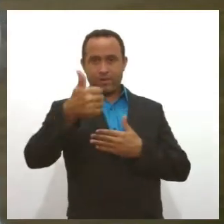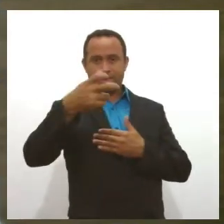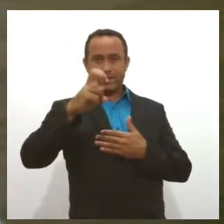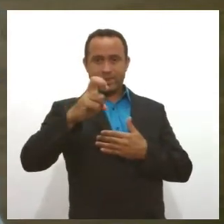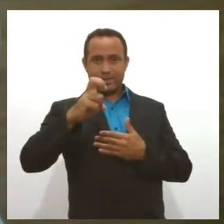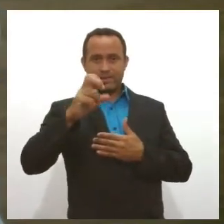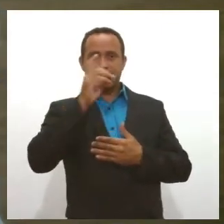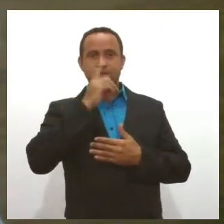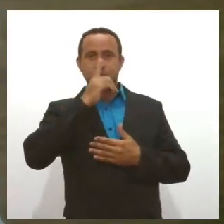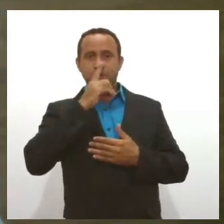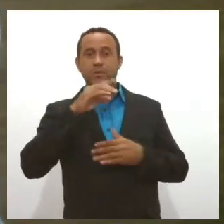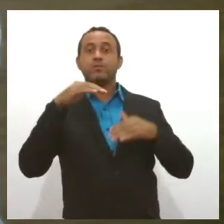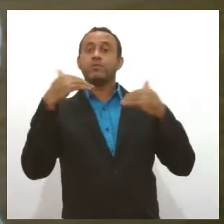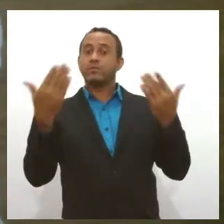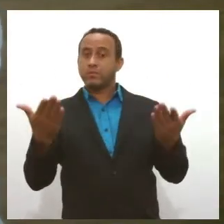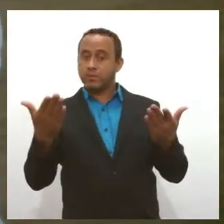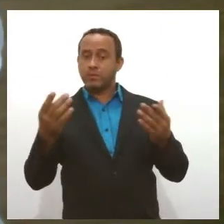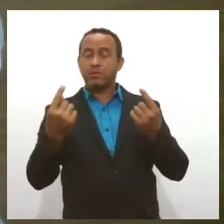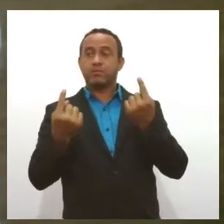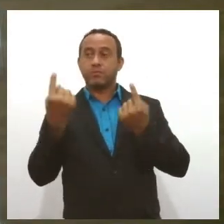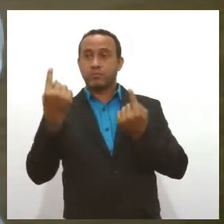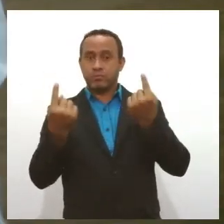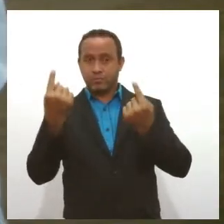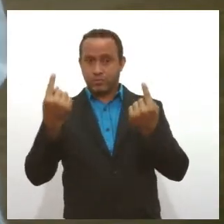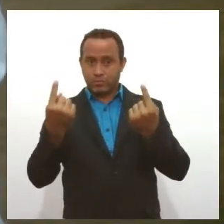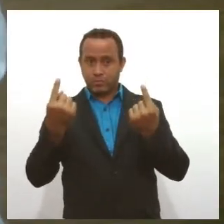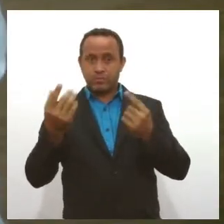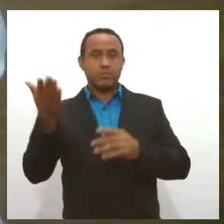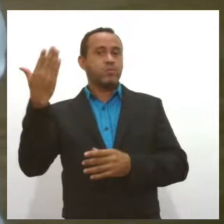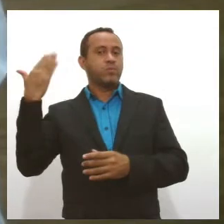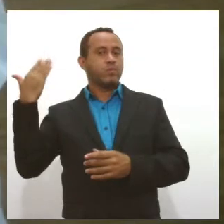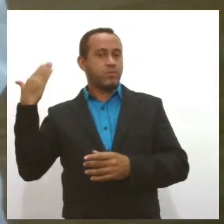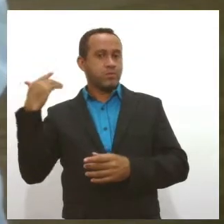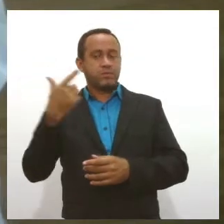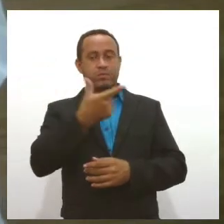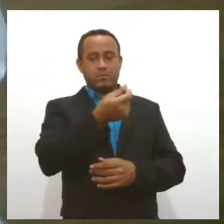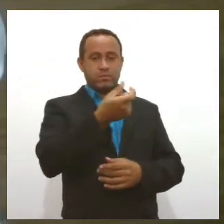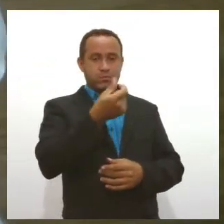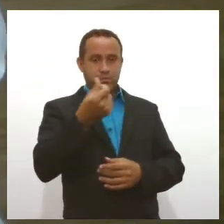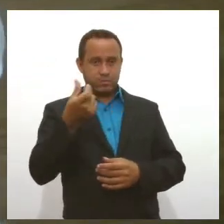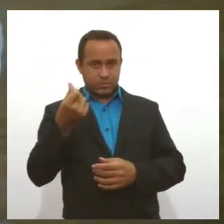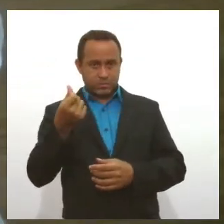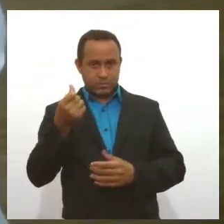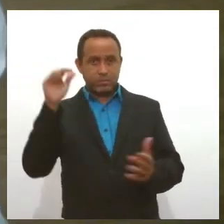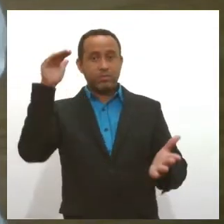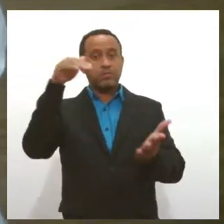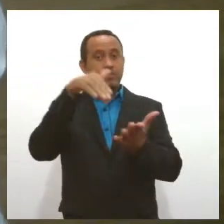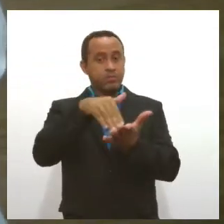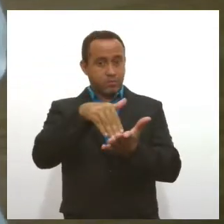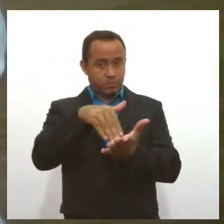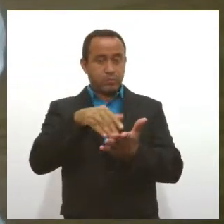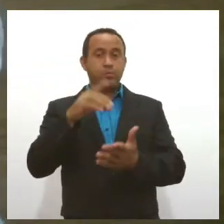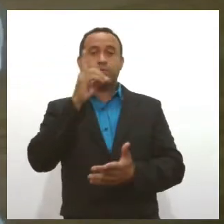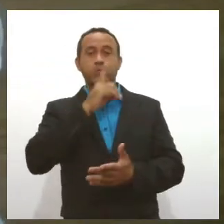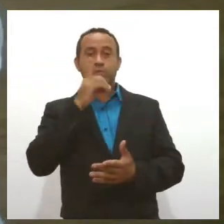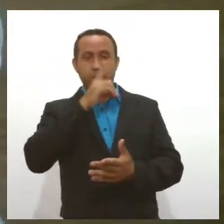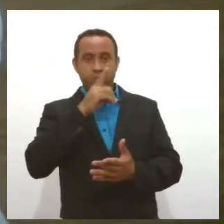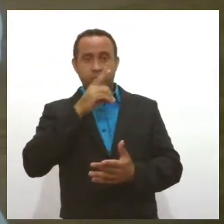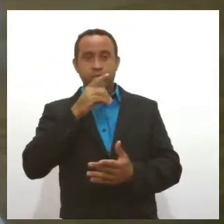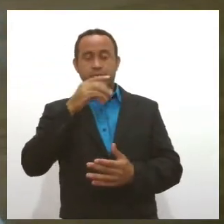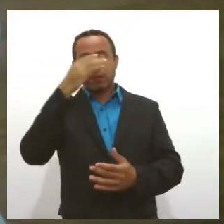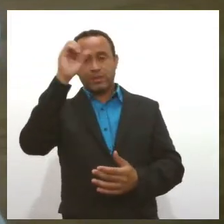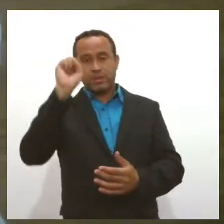domingo. Então, em comparação ao pleito anterior, em 2016, quando teve a última eleição, o eleitorado de